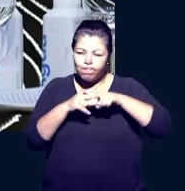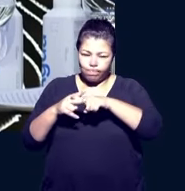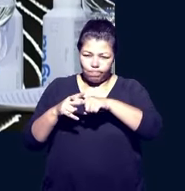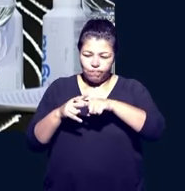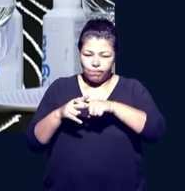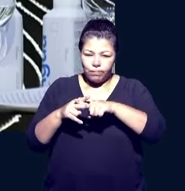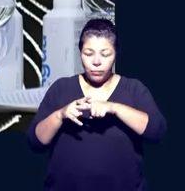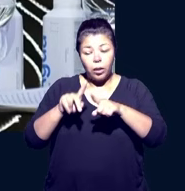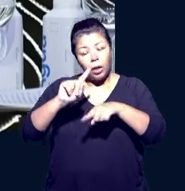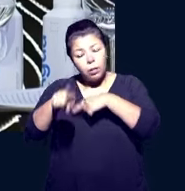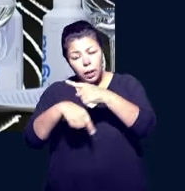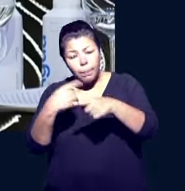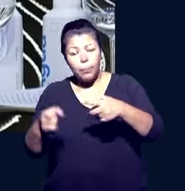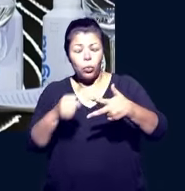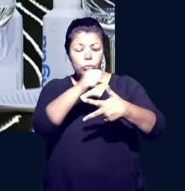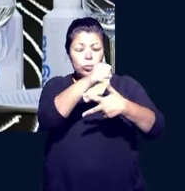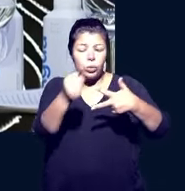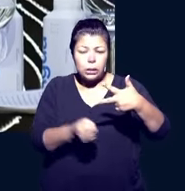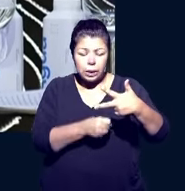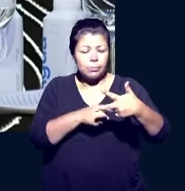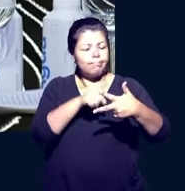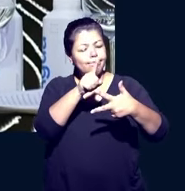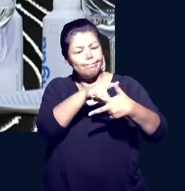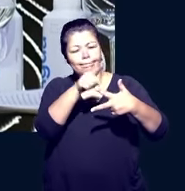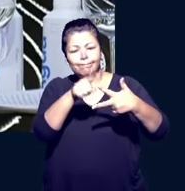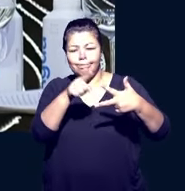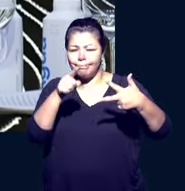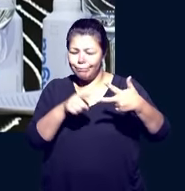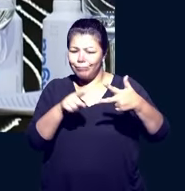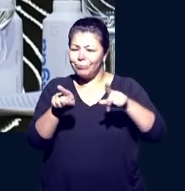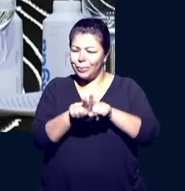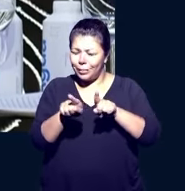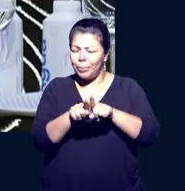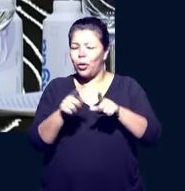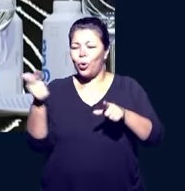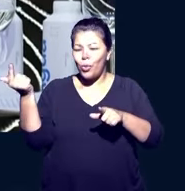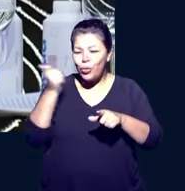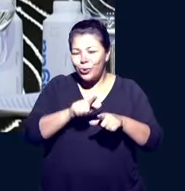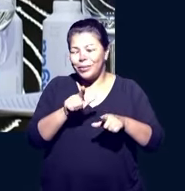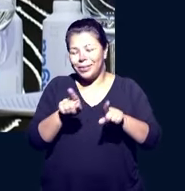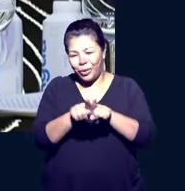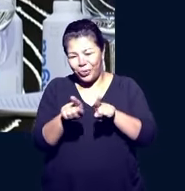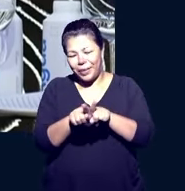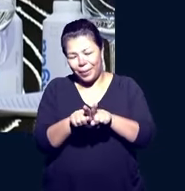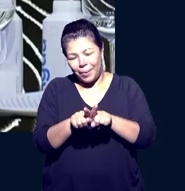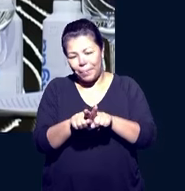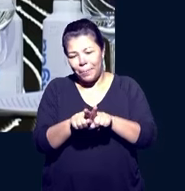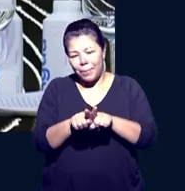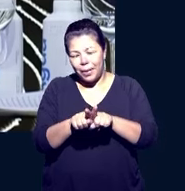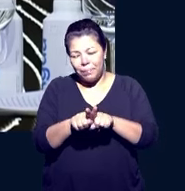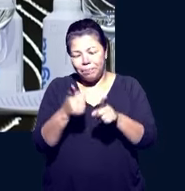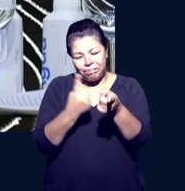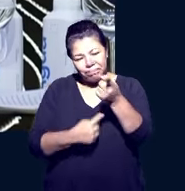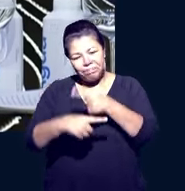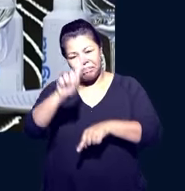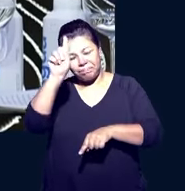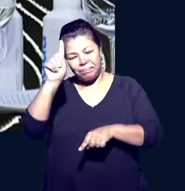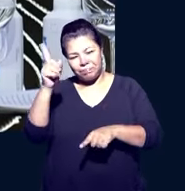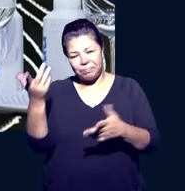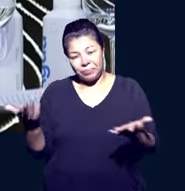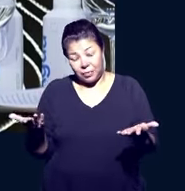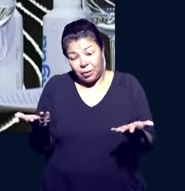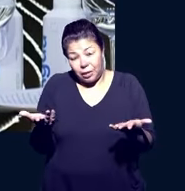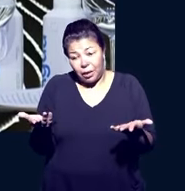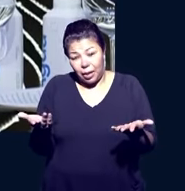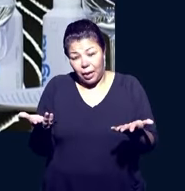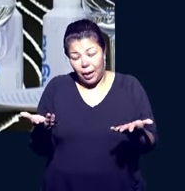e o judiciário passou a ocupar esse espaço maior que é um fenômeno global potencializado no Brasil pelas razões que eu